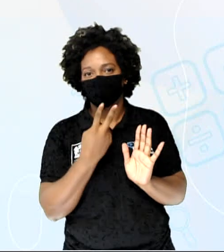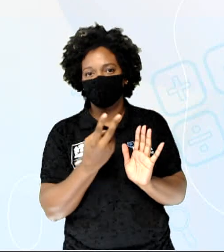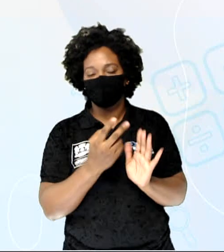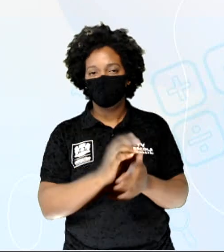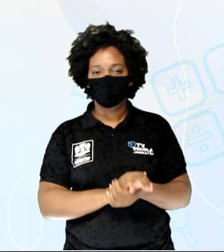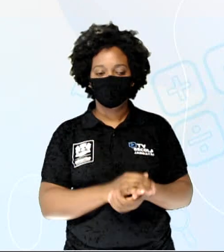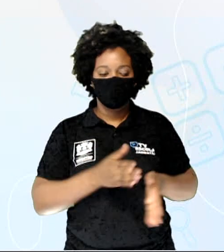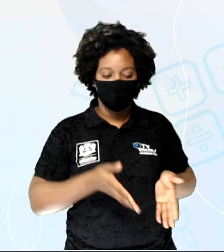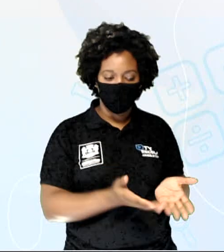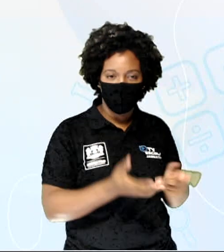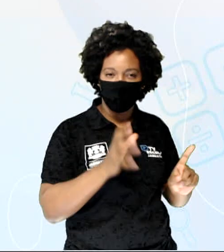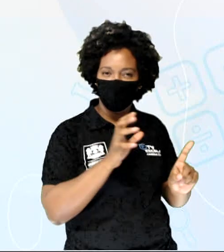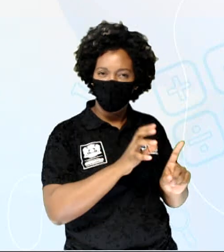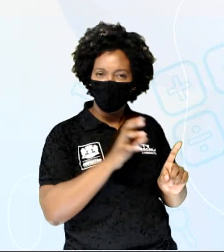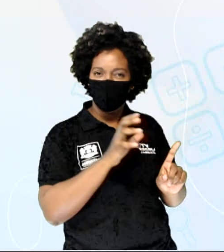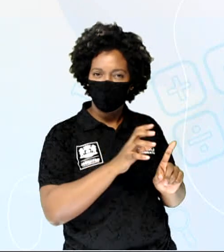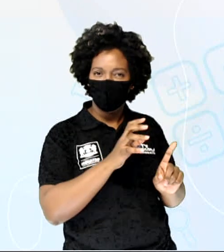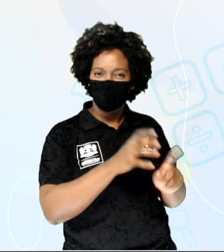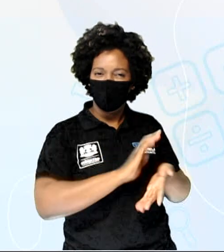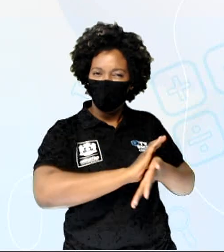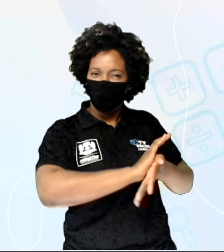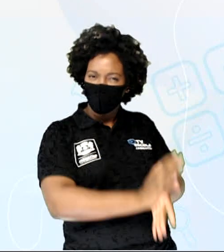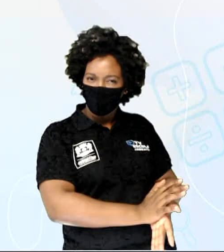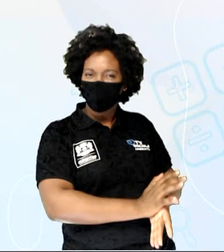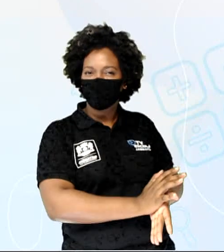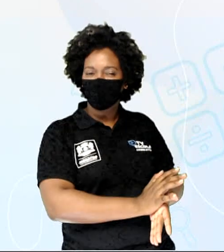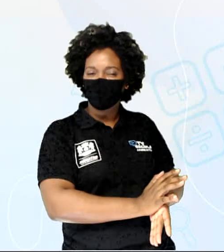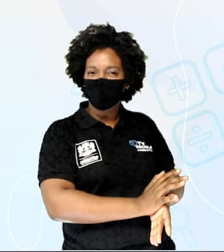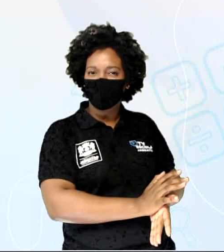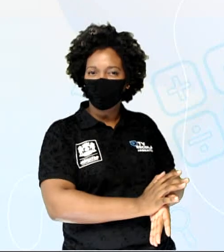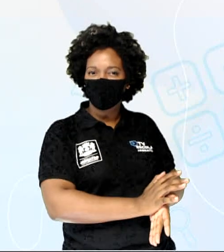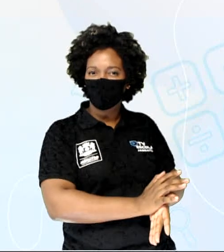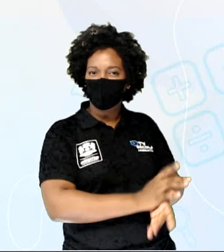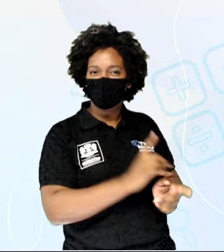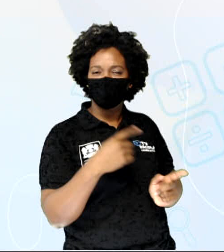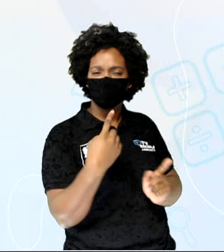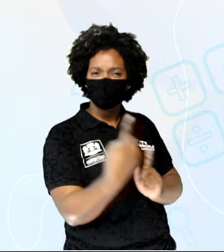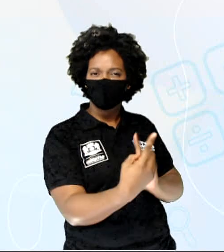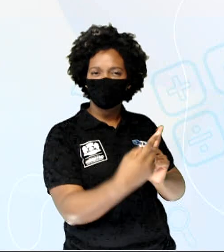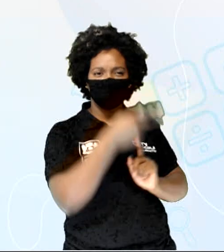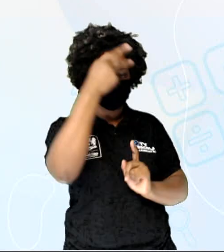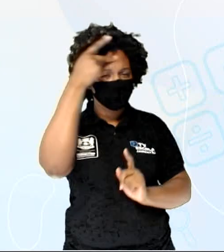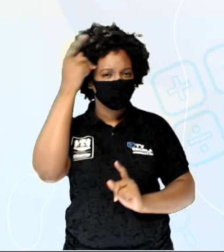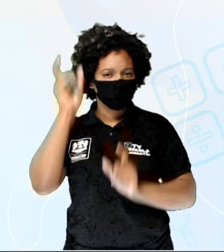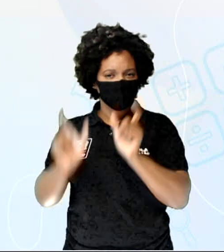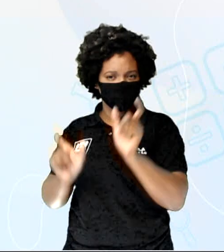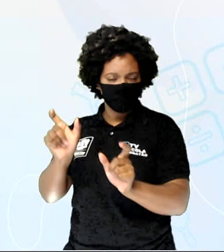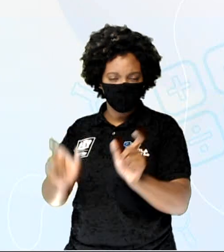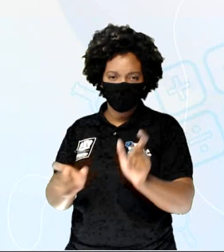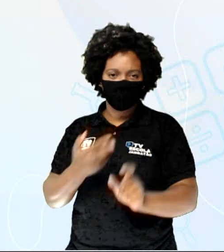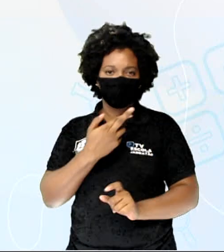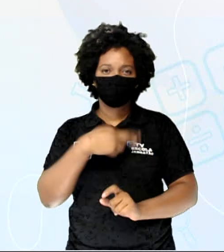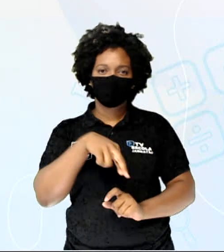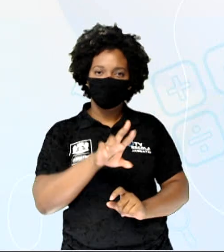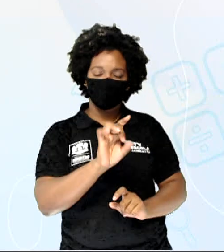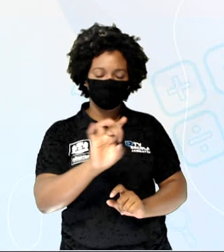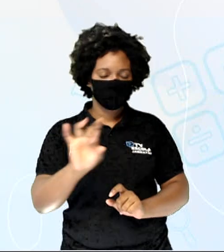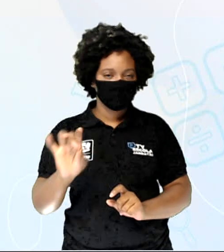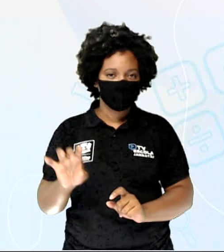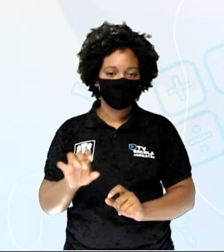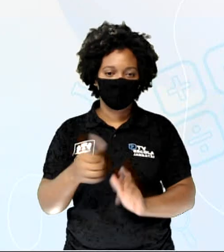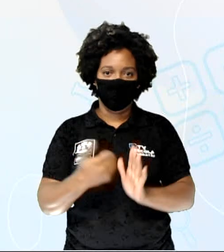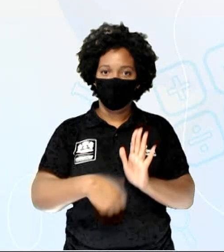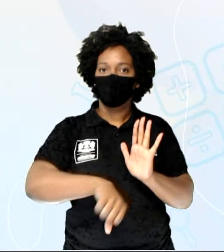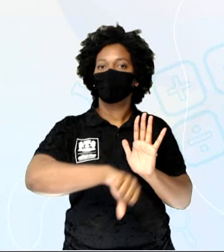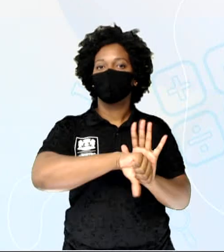ou incitar a discriminação ou preconceito contra qualquer religião é considerado